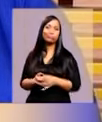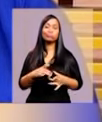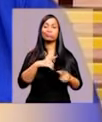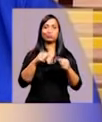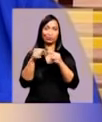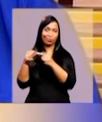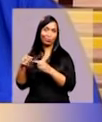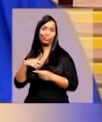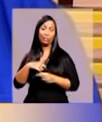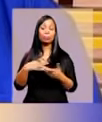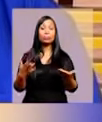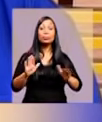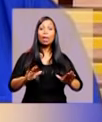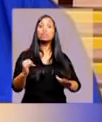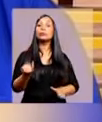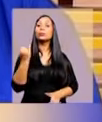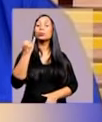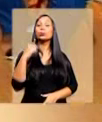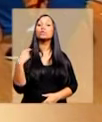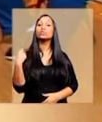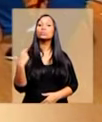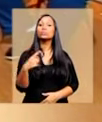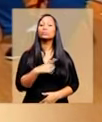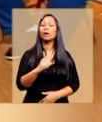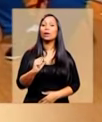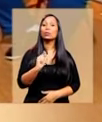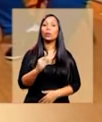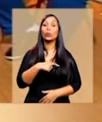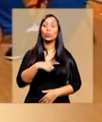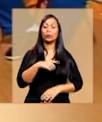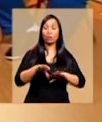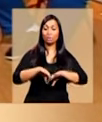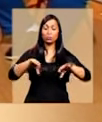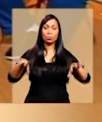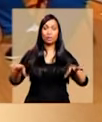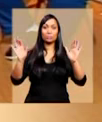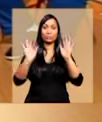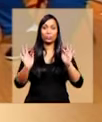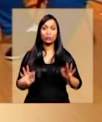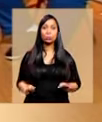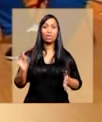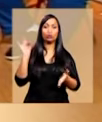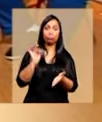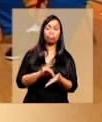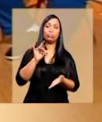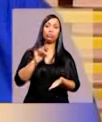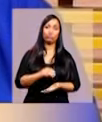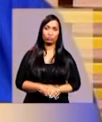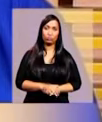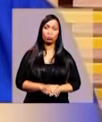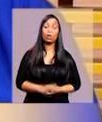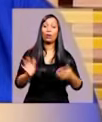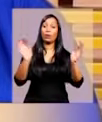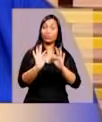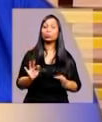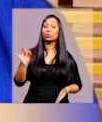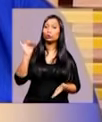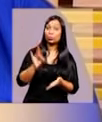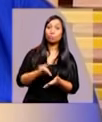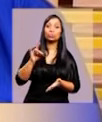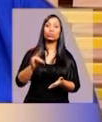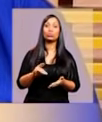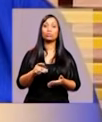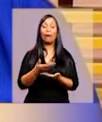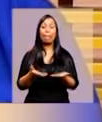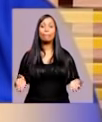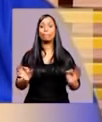ligada à outra. Isso é muito importante para surgir a separação da noção de felicidade absoluta. A felicidade